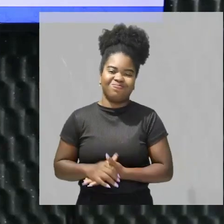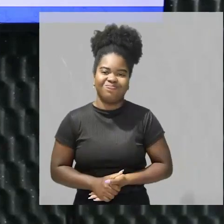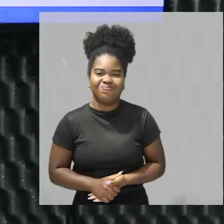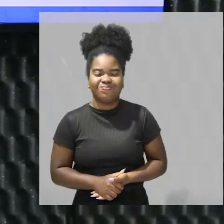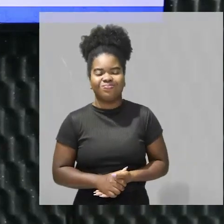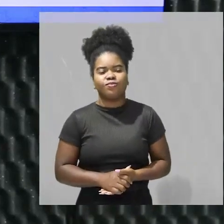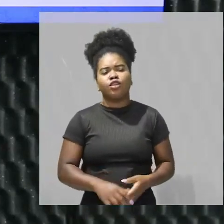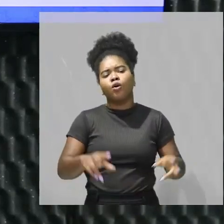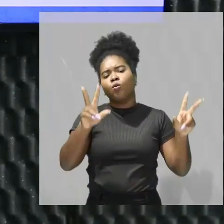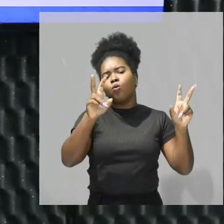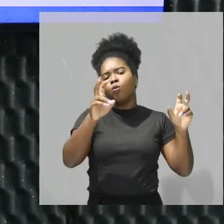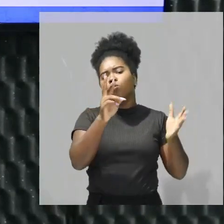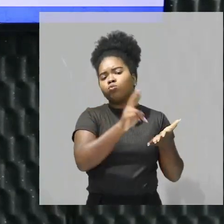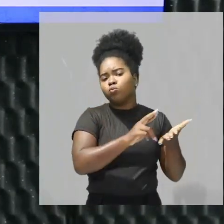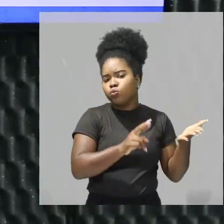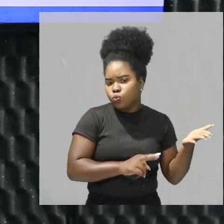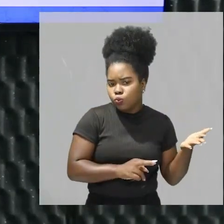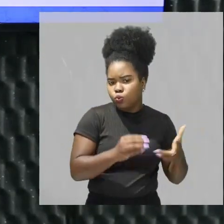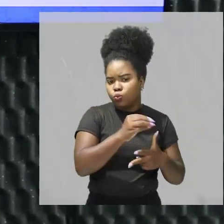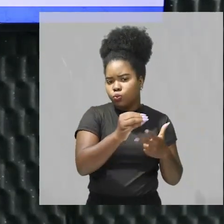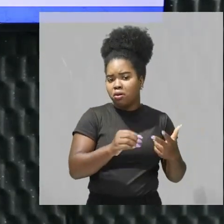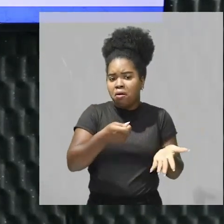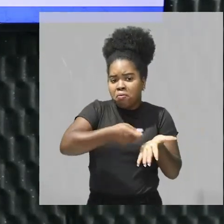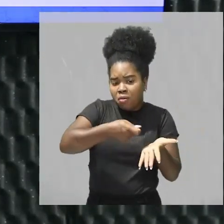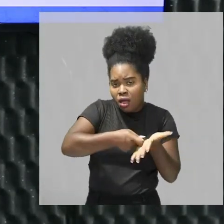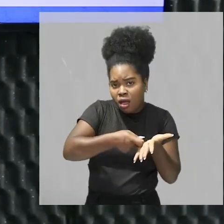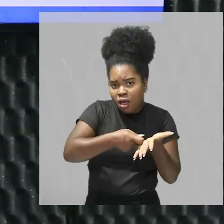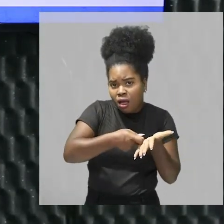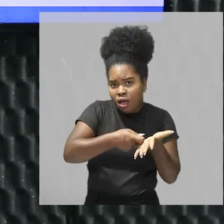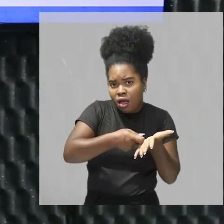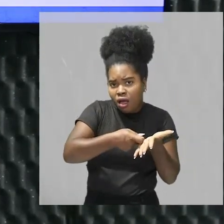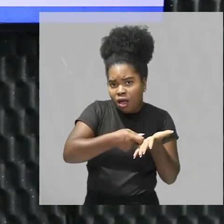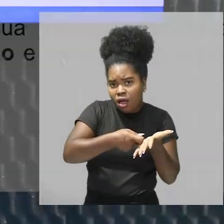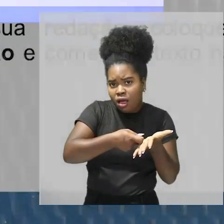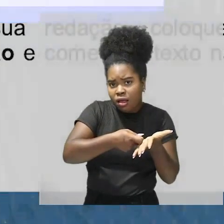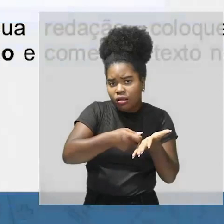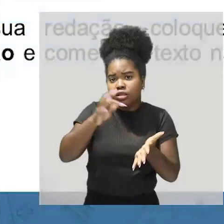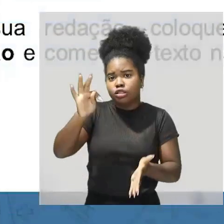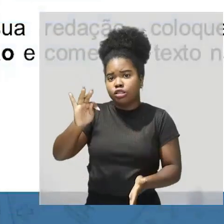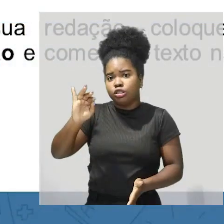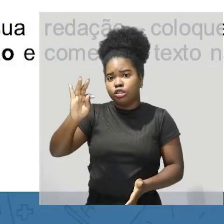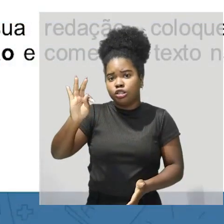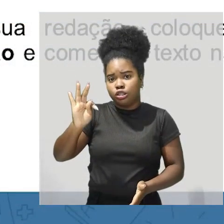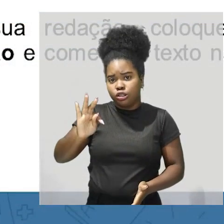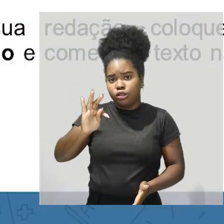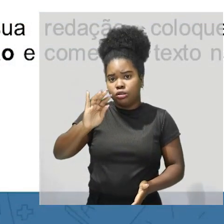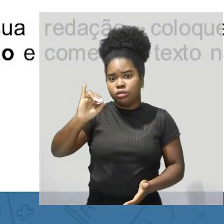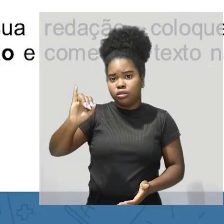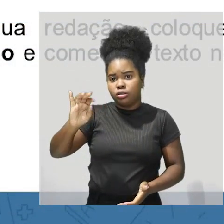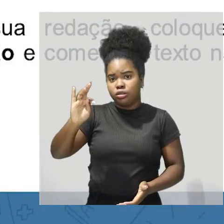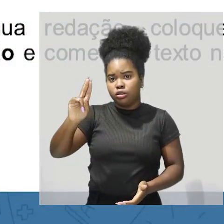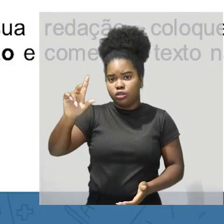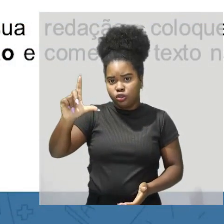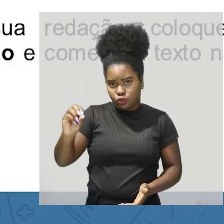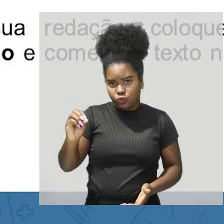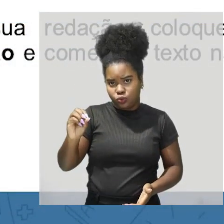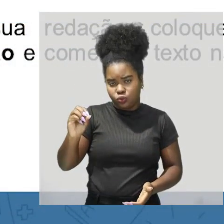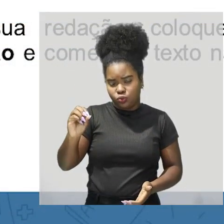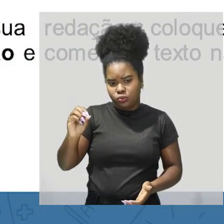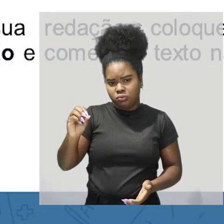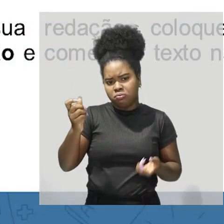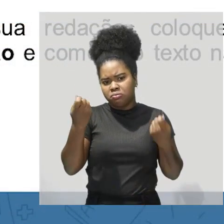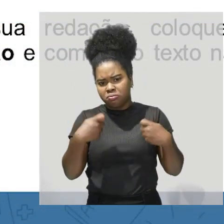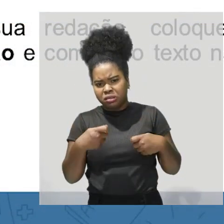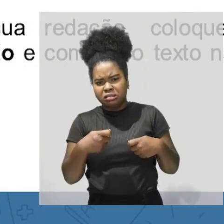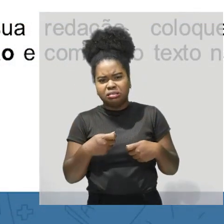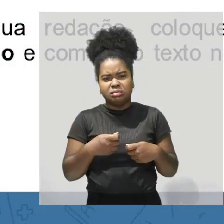E o título na redação do Enem? É obrigatório? Sim ou não? Diferente de outros vestibulares, na